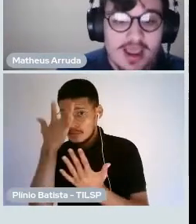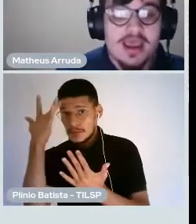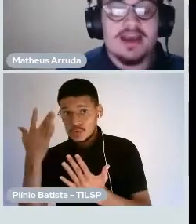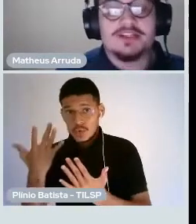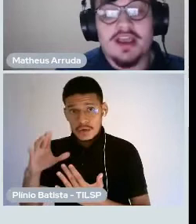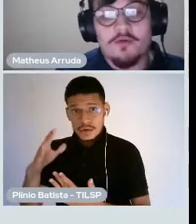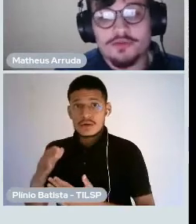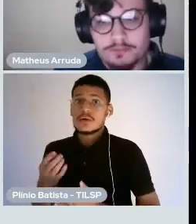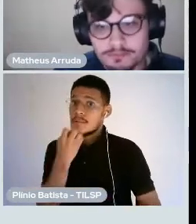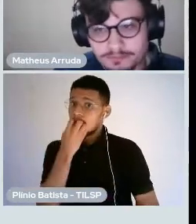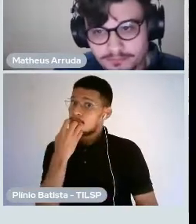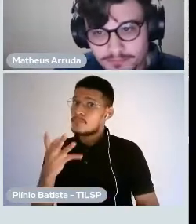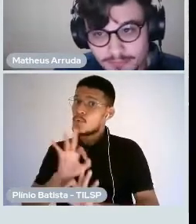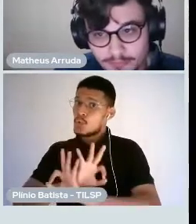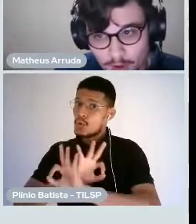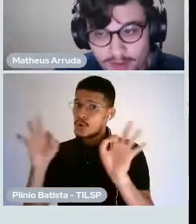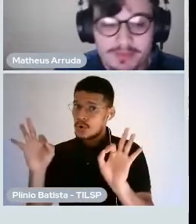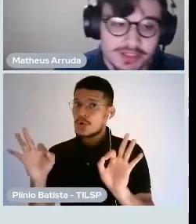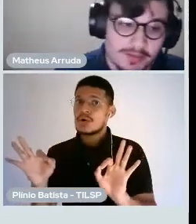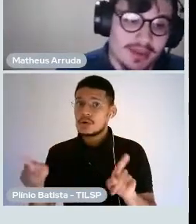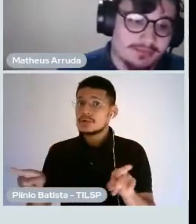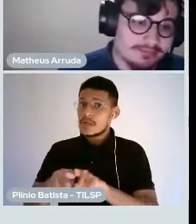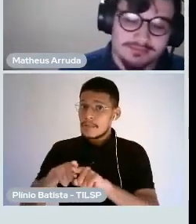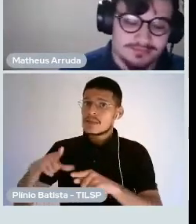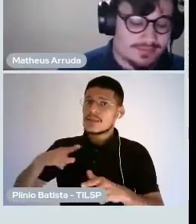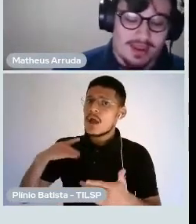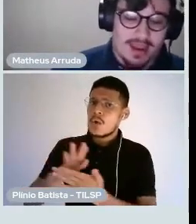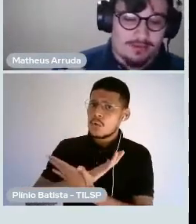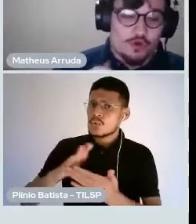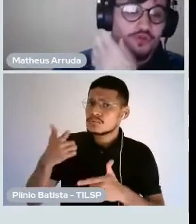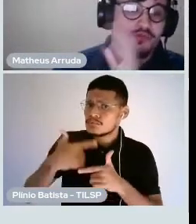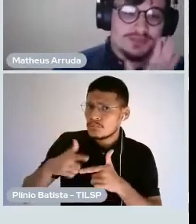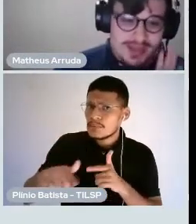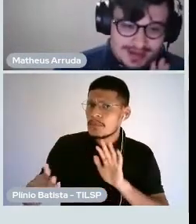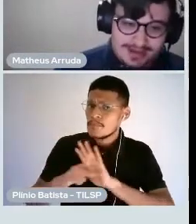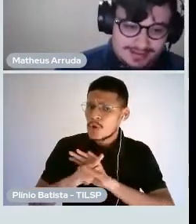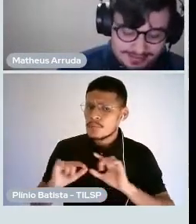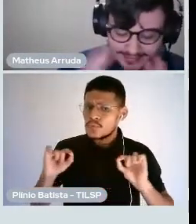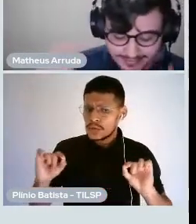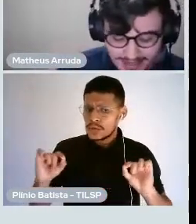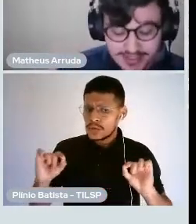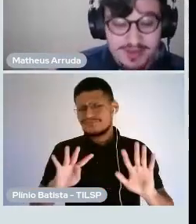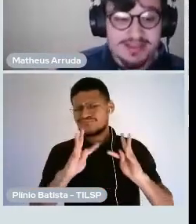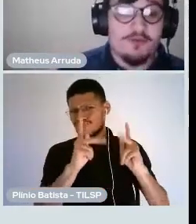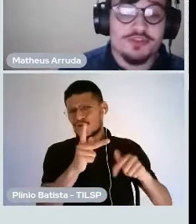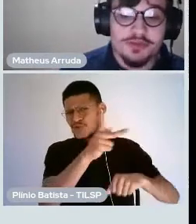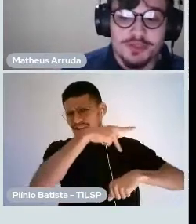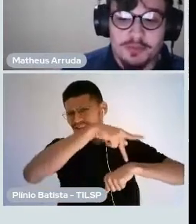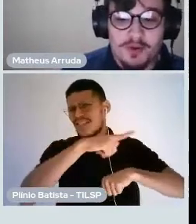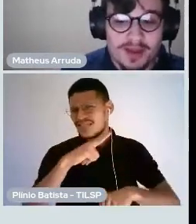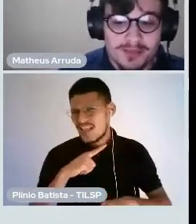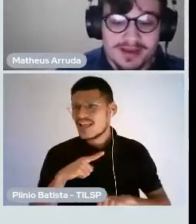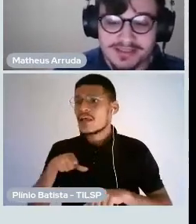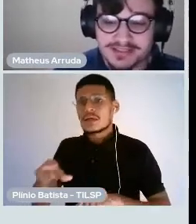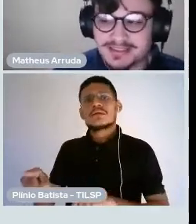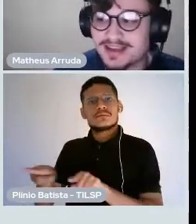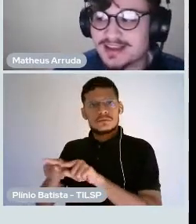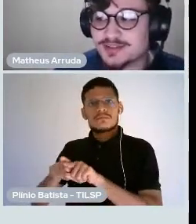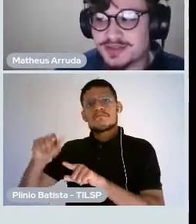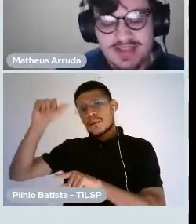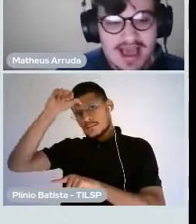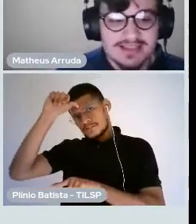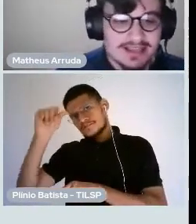qualificados. Eles têm alguns problemas também, todo mundo tem, né? Então, eles também têm alguns tipos de